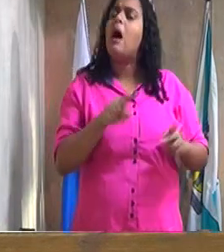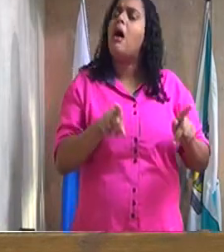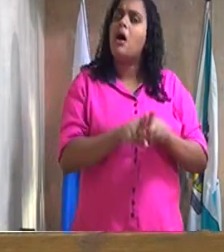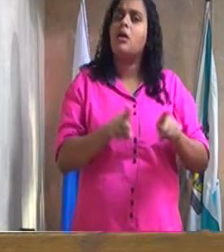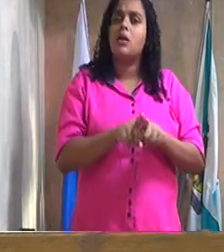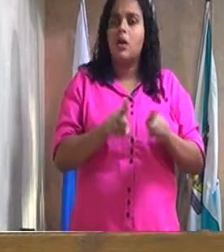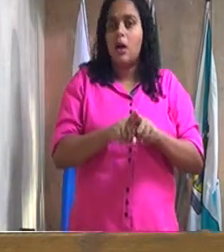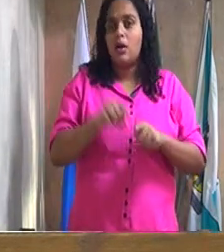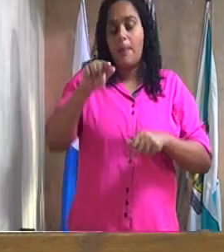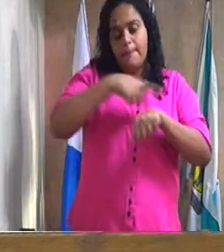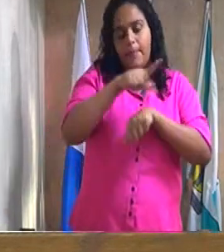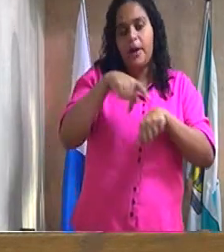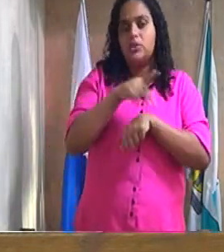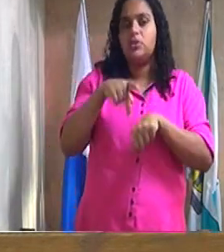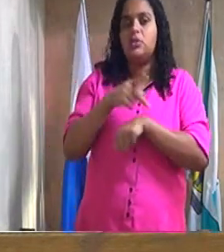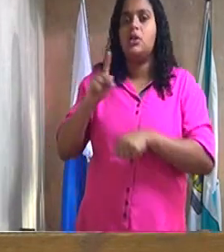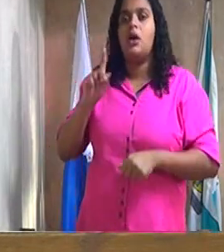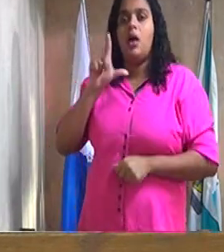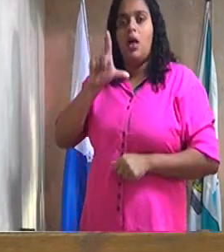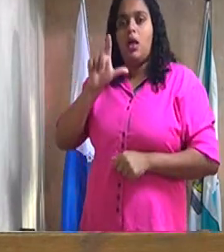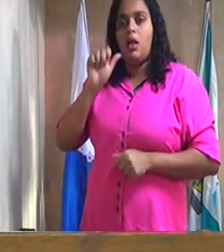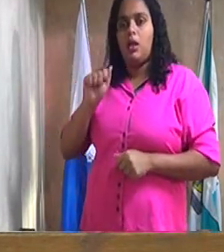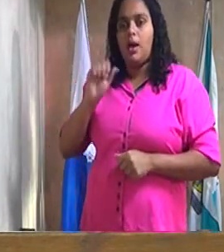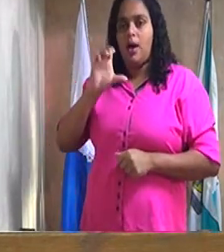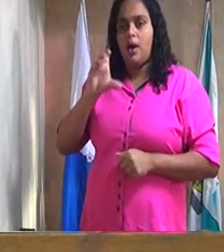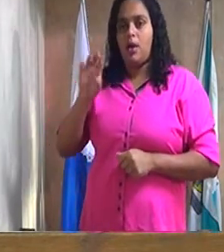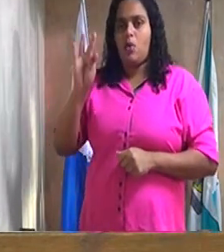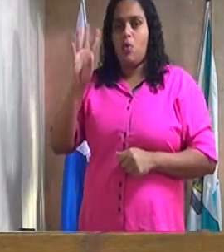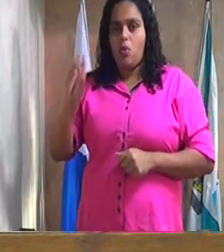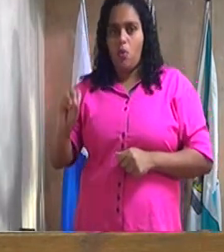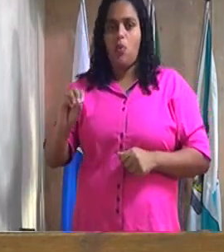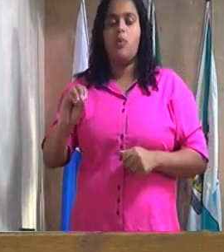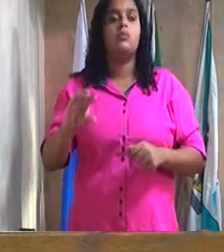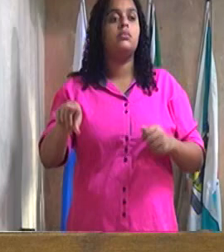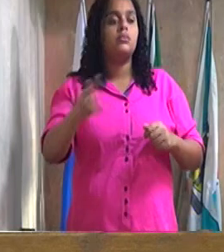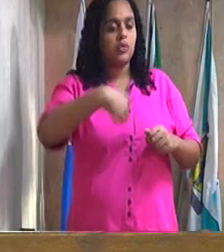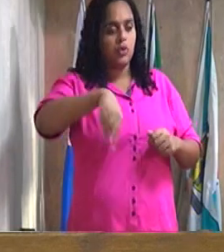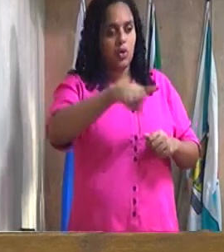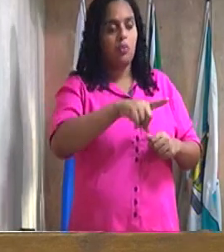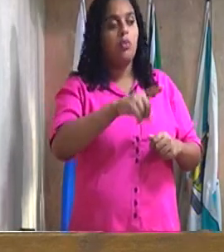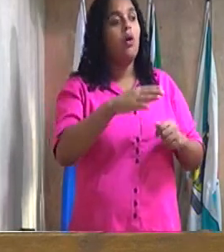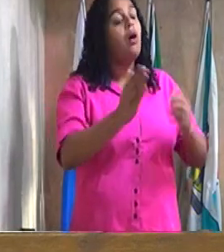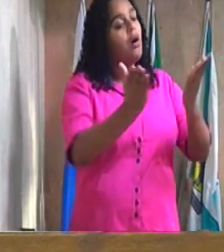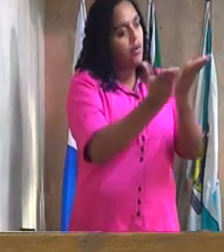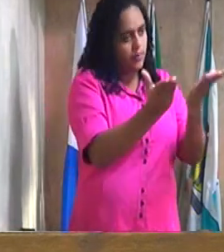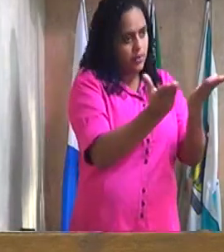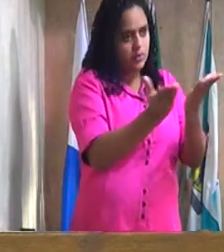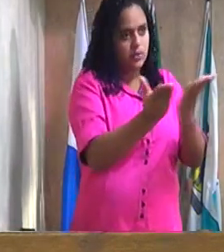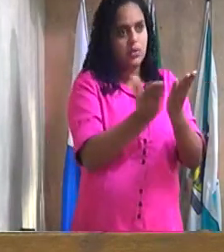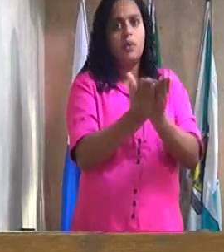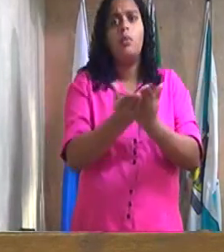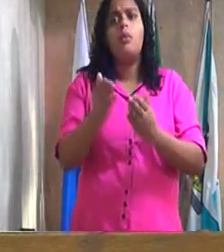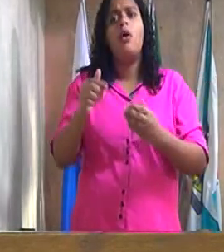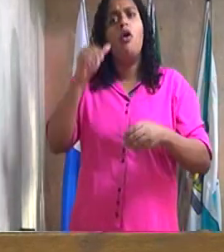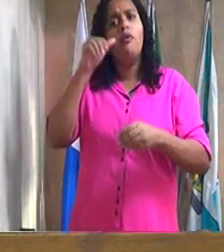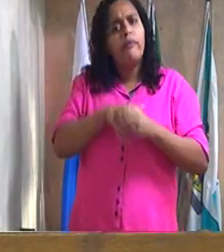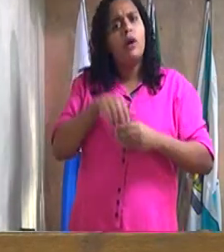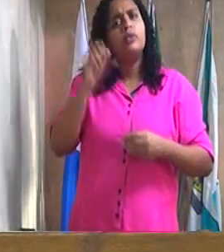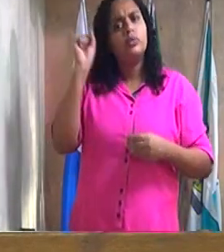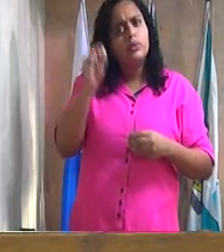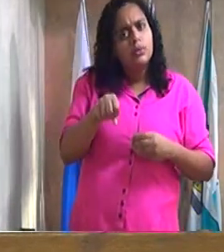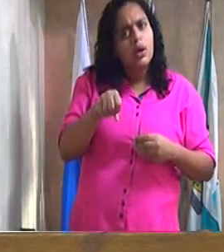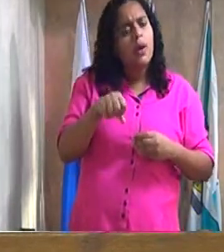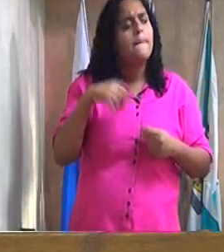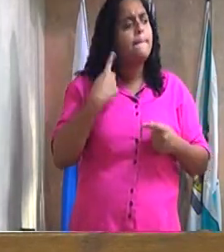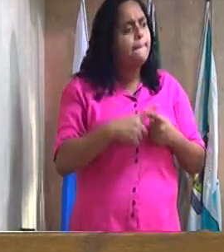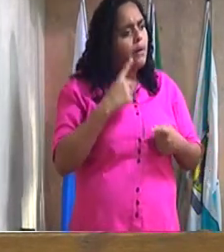país laico e temos que respeitar as diferenças das pessoas. Como cristão, meu voto é sim, porque na